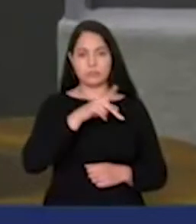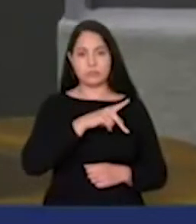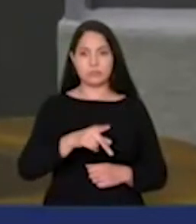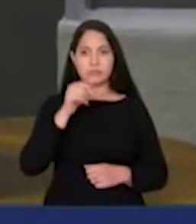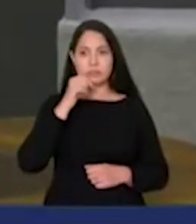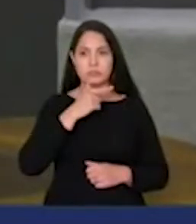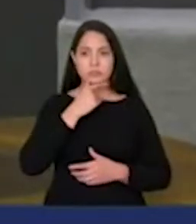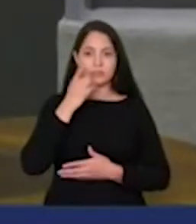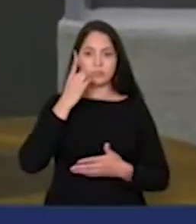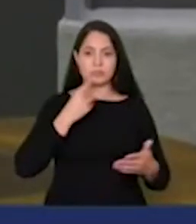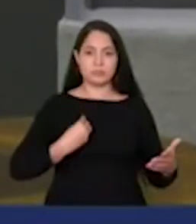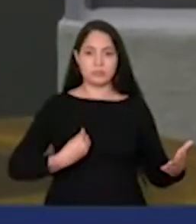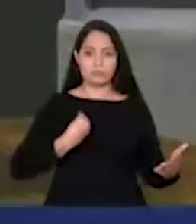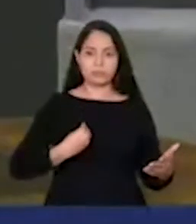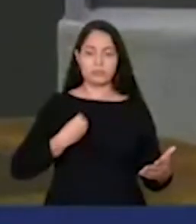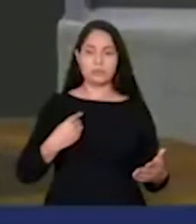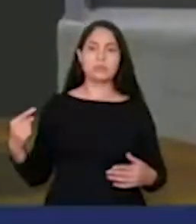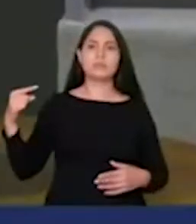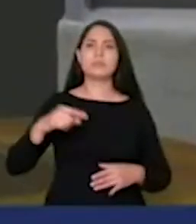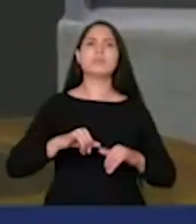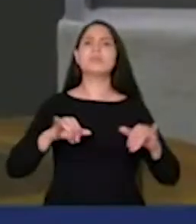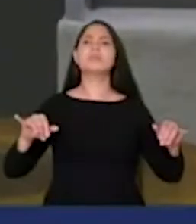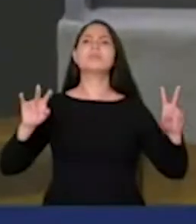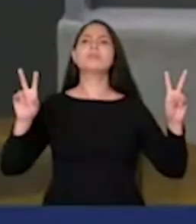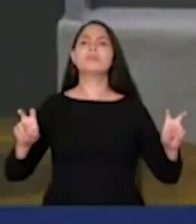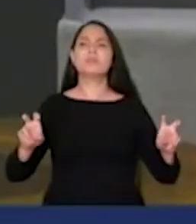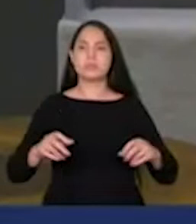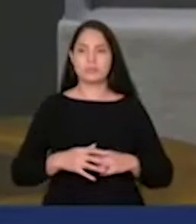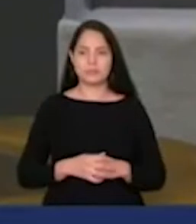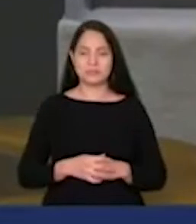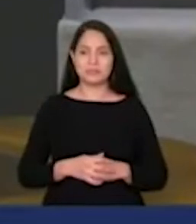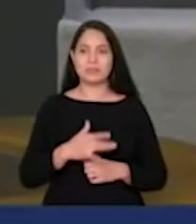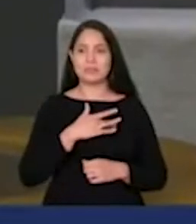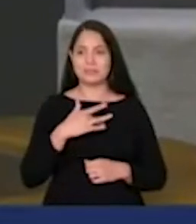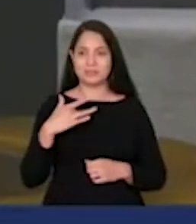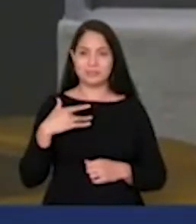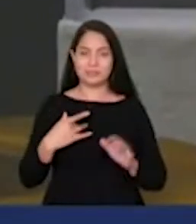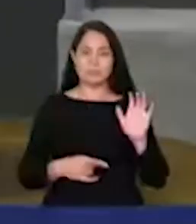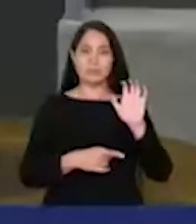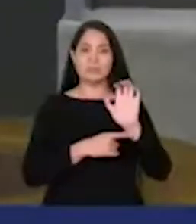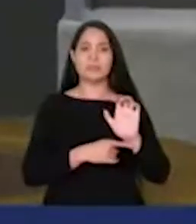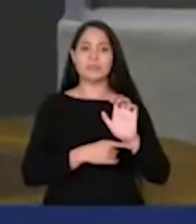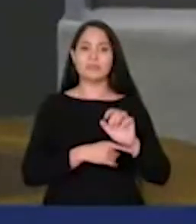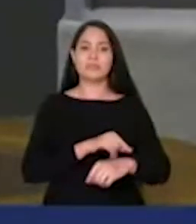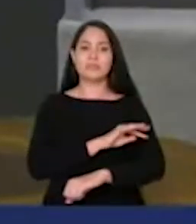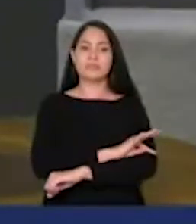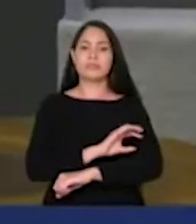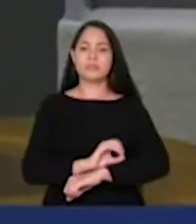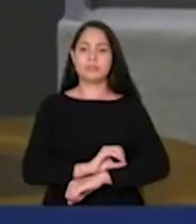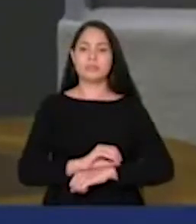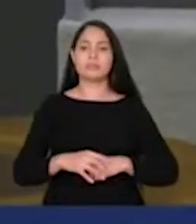Volto novamente a falar da saúde no estado do Tocantins. Pesquisa